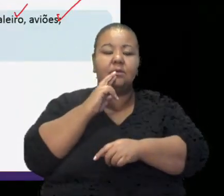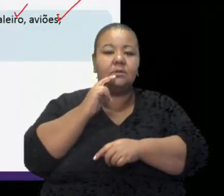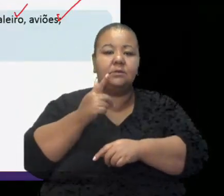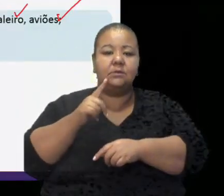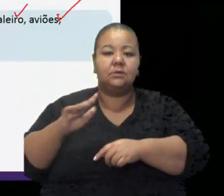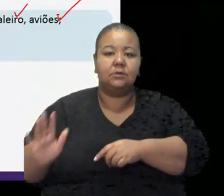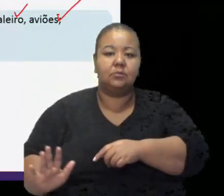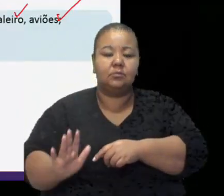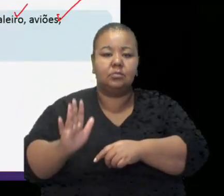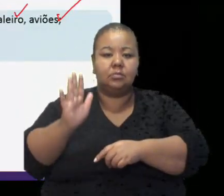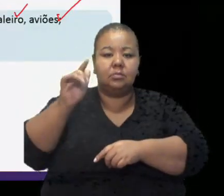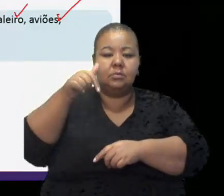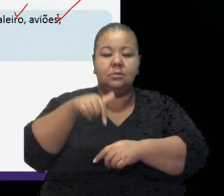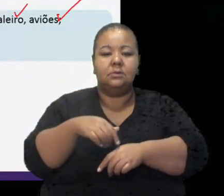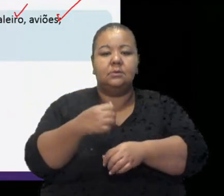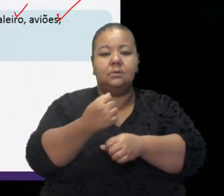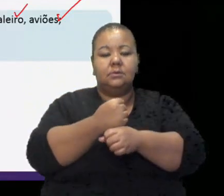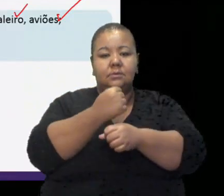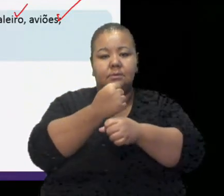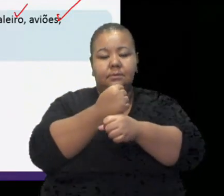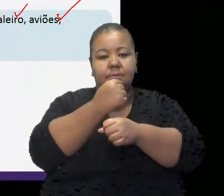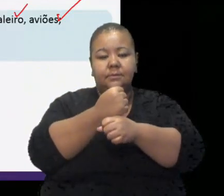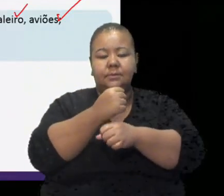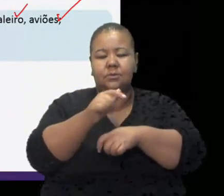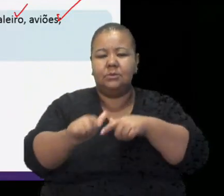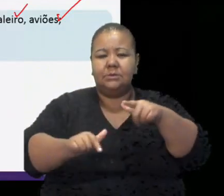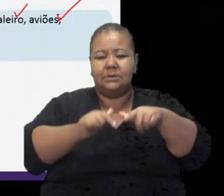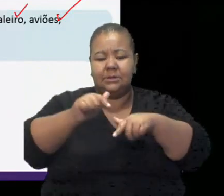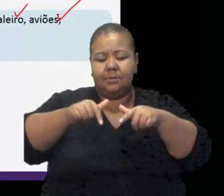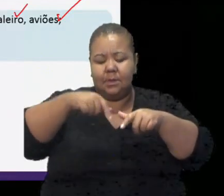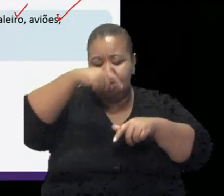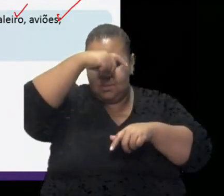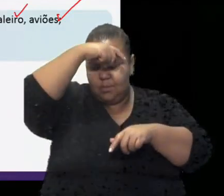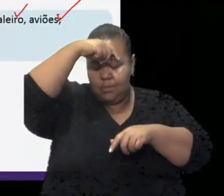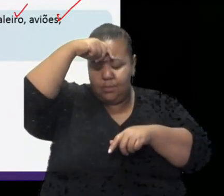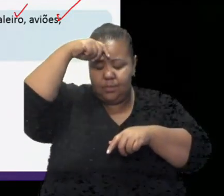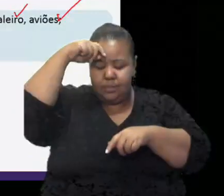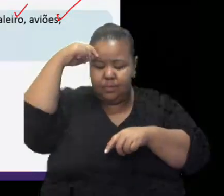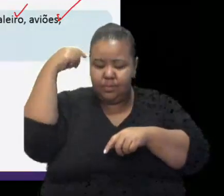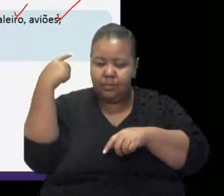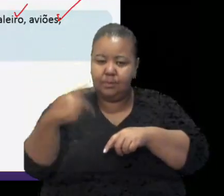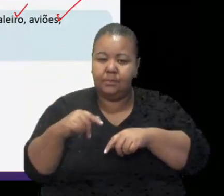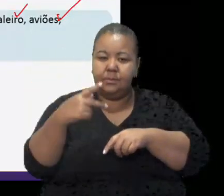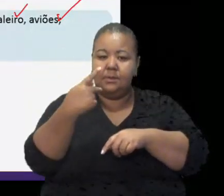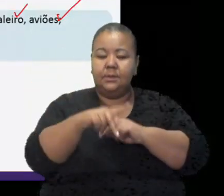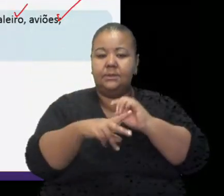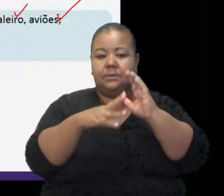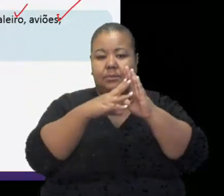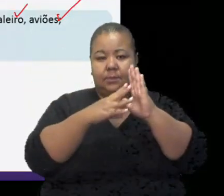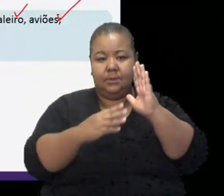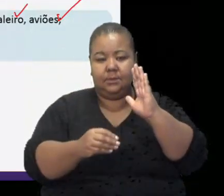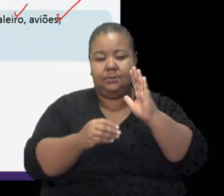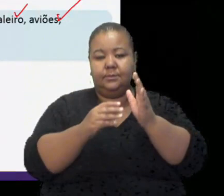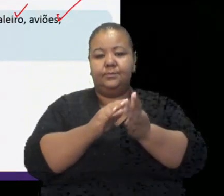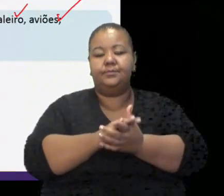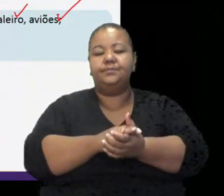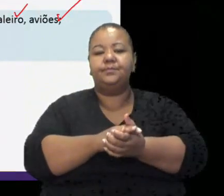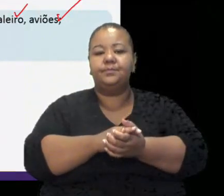e a construção civil, que trabalha fortemente dentro deste modelo.